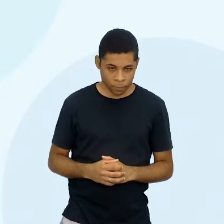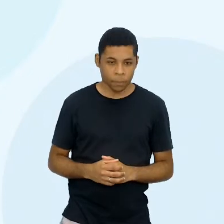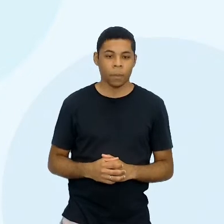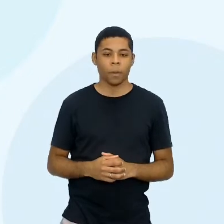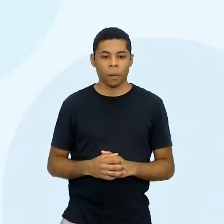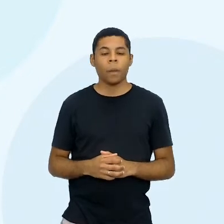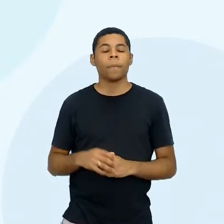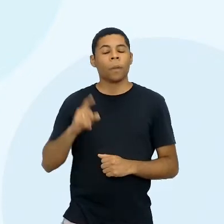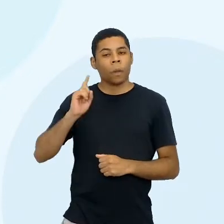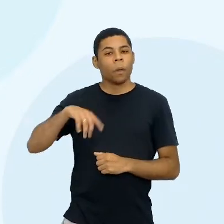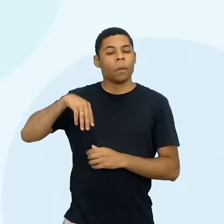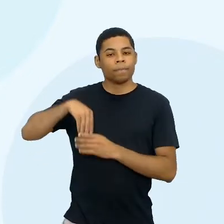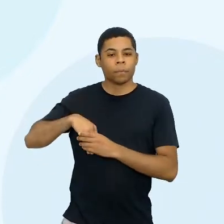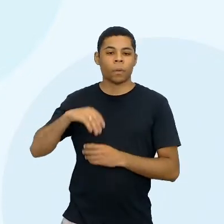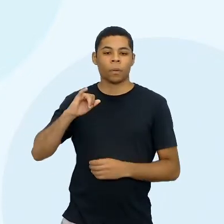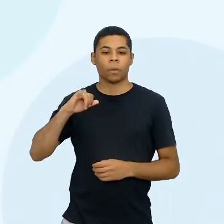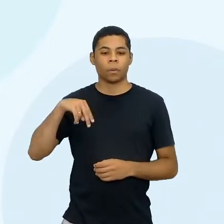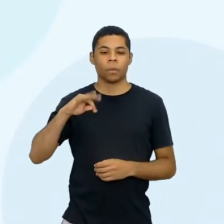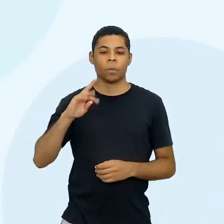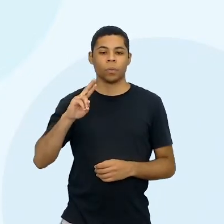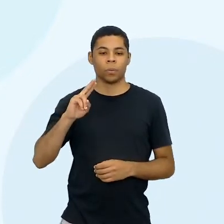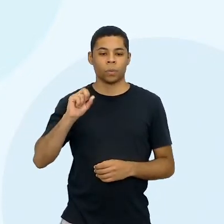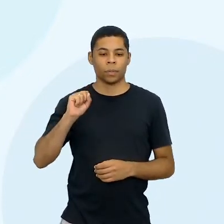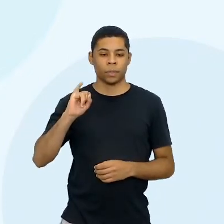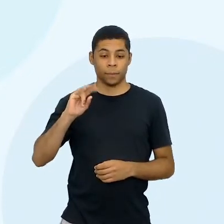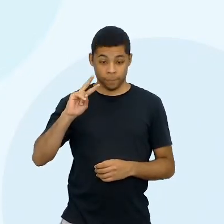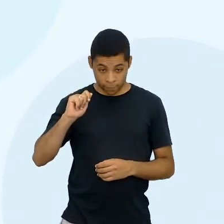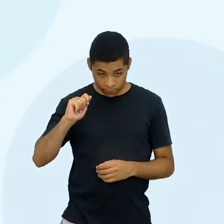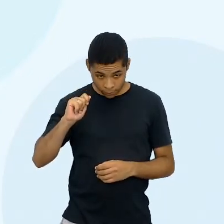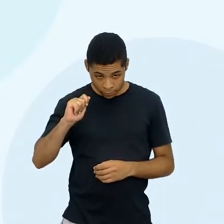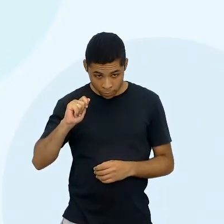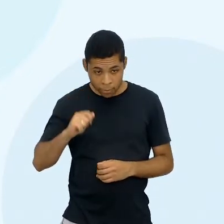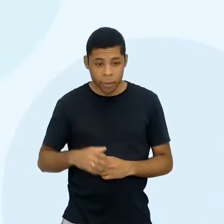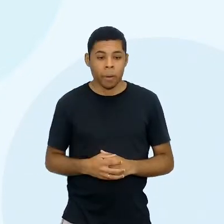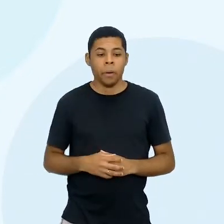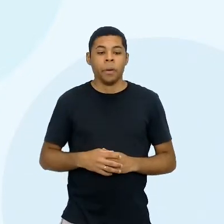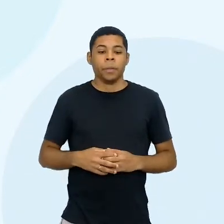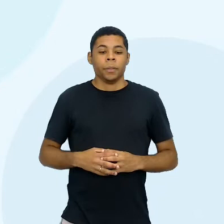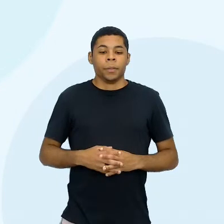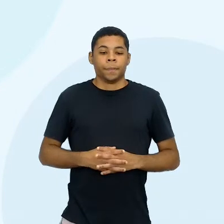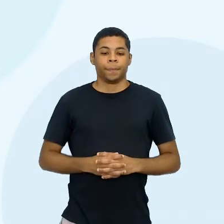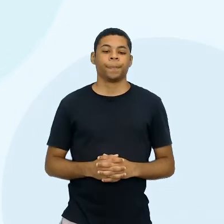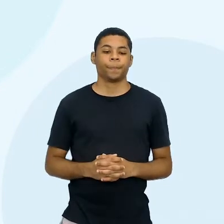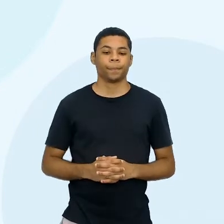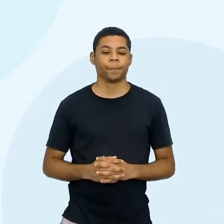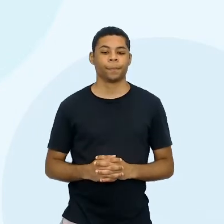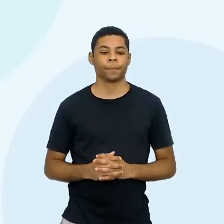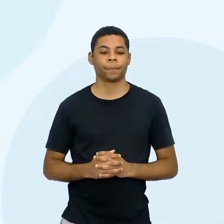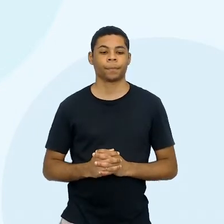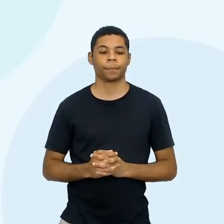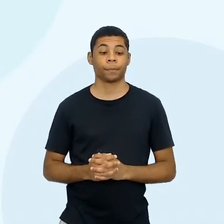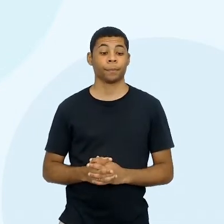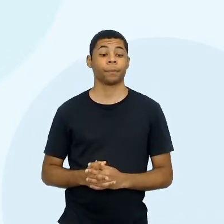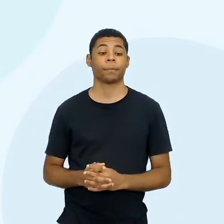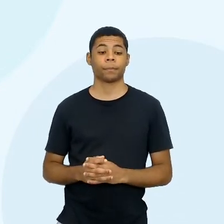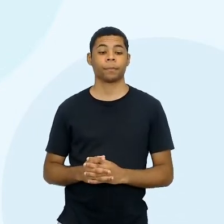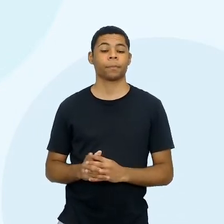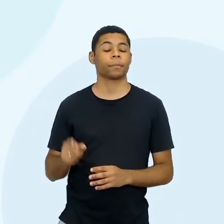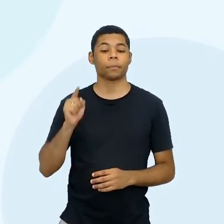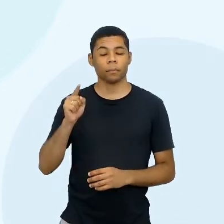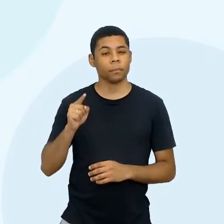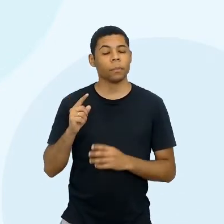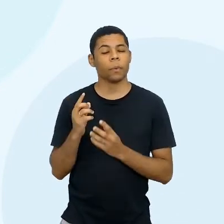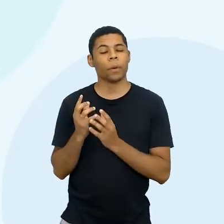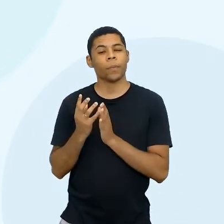intrusiva, também conhecida aí como faneríticas. Então ela forma-se aí por um processo de resfriamento bem mais